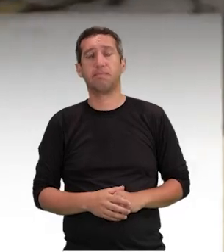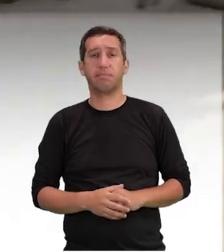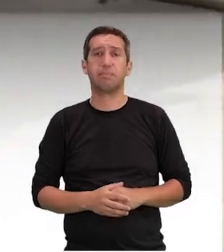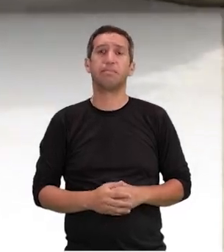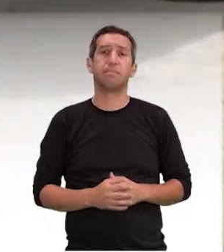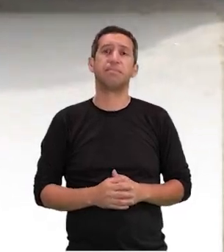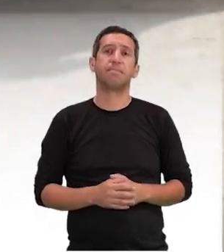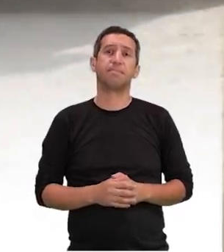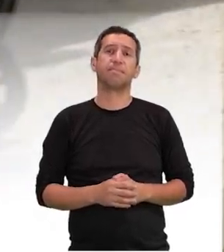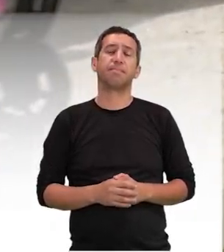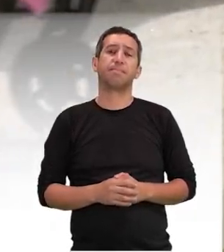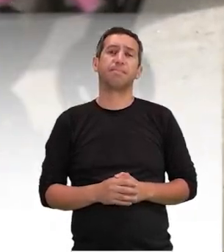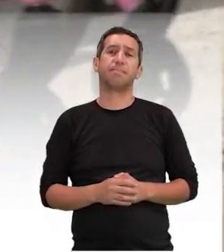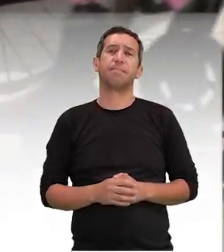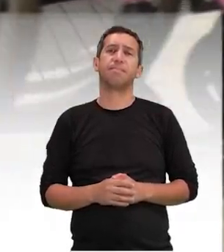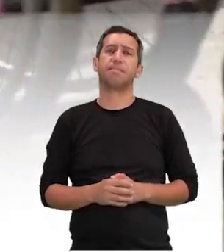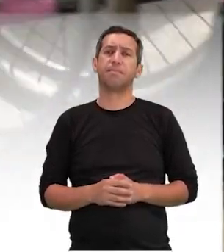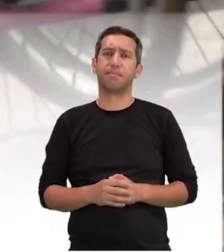Então,